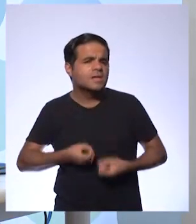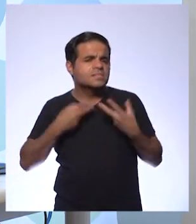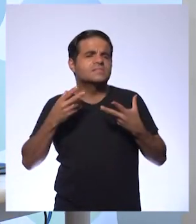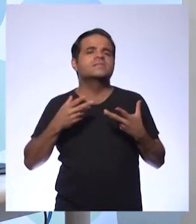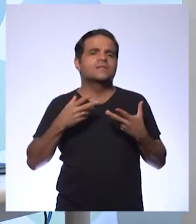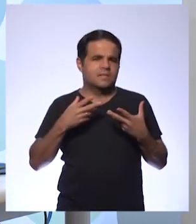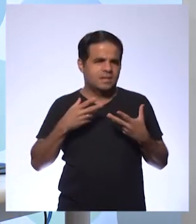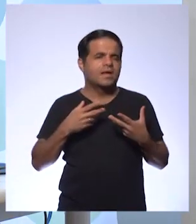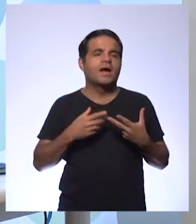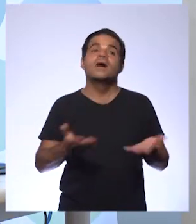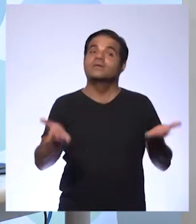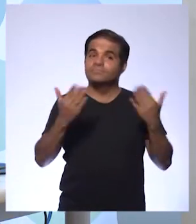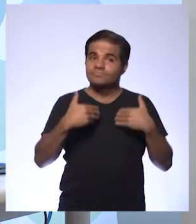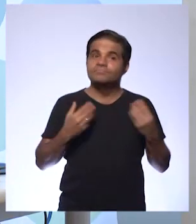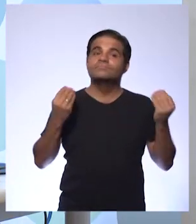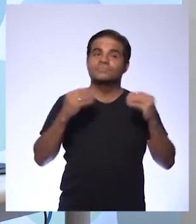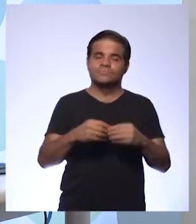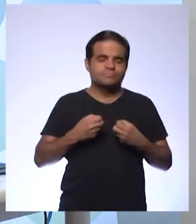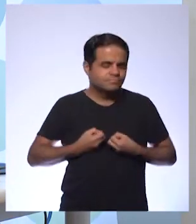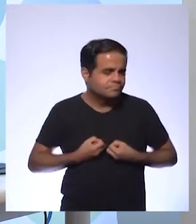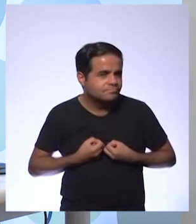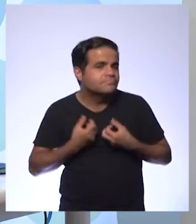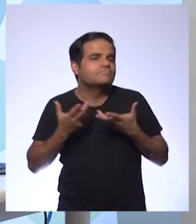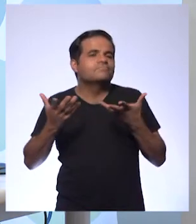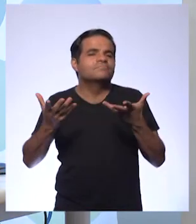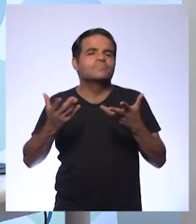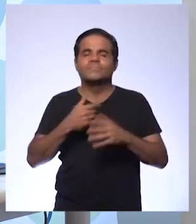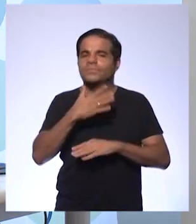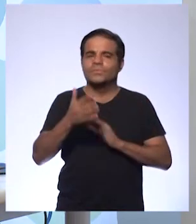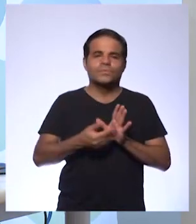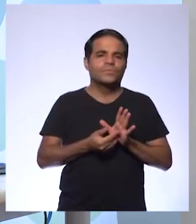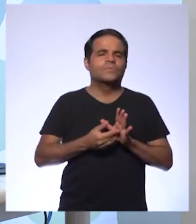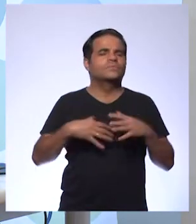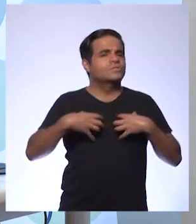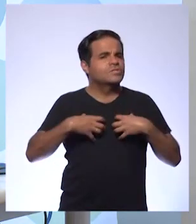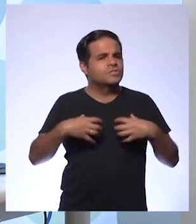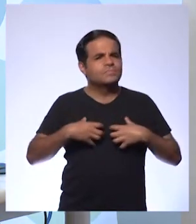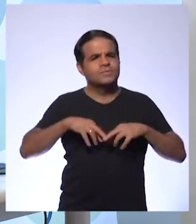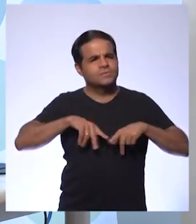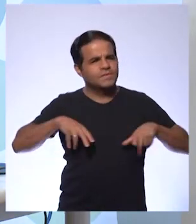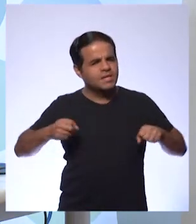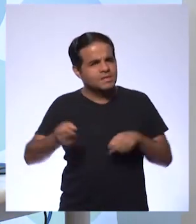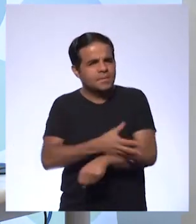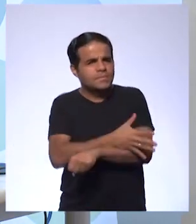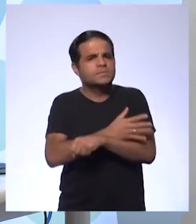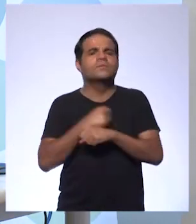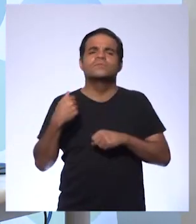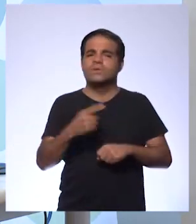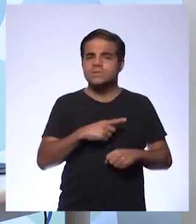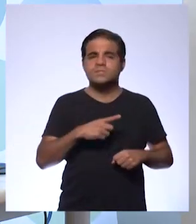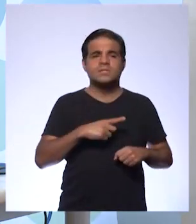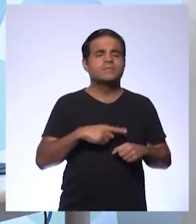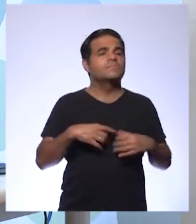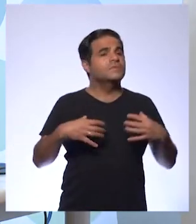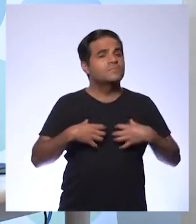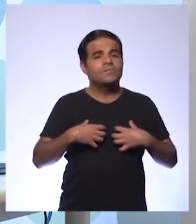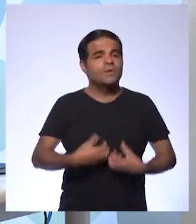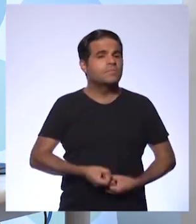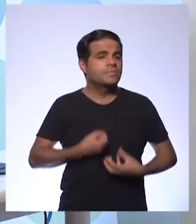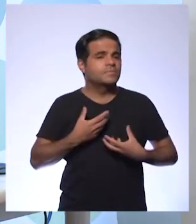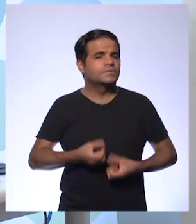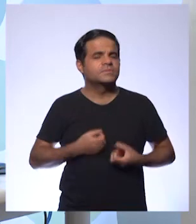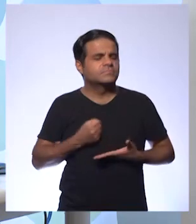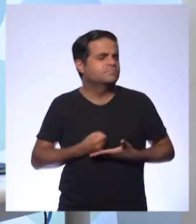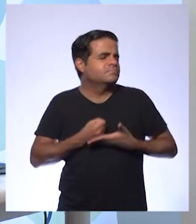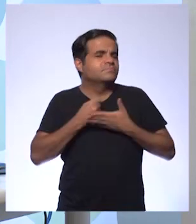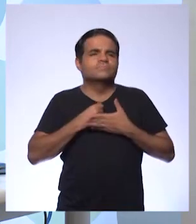poética. E a gente coloca para fora tudo aquele, vários sentimentos e emoções que a gente tem, mas de forma poética,